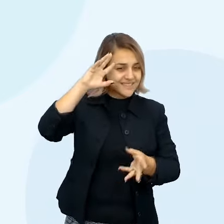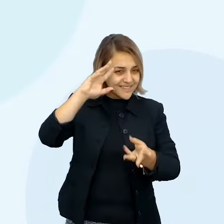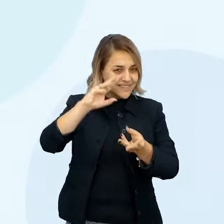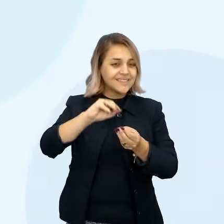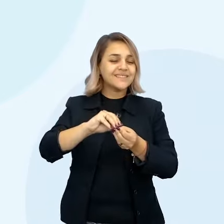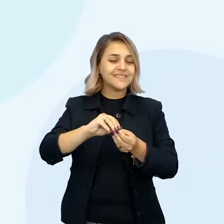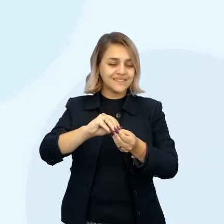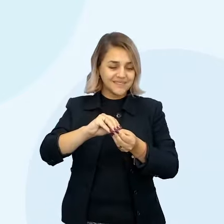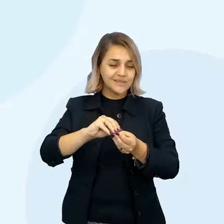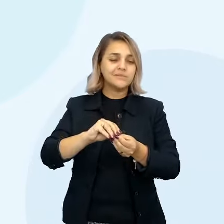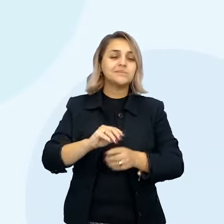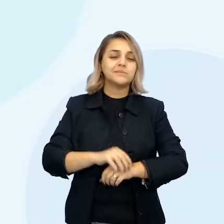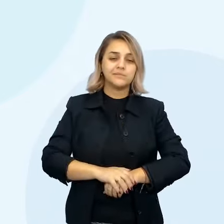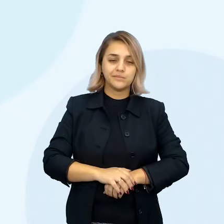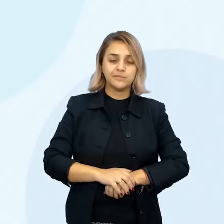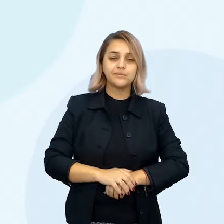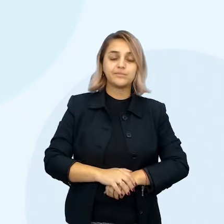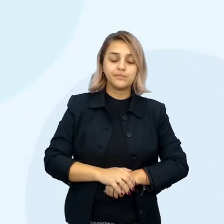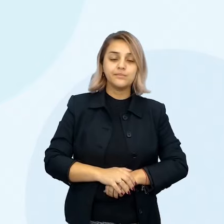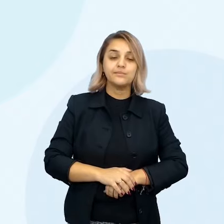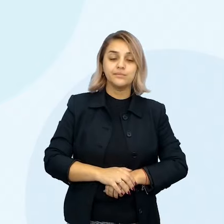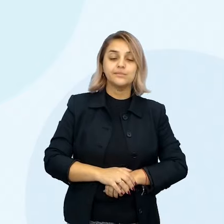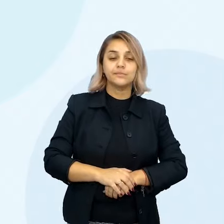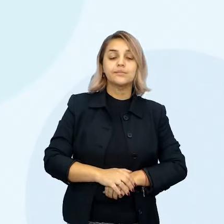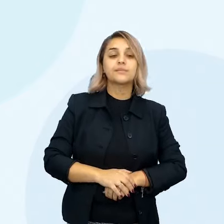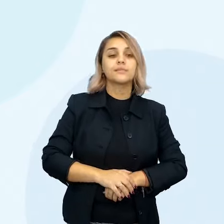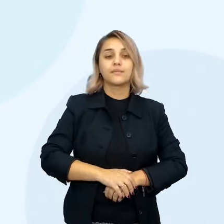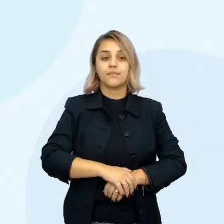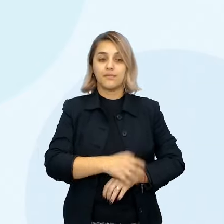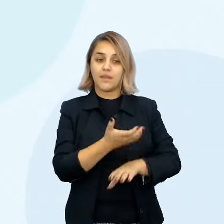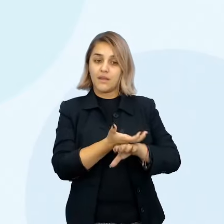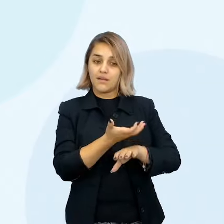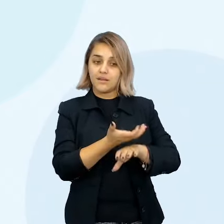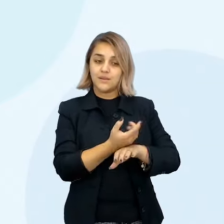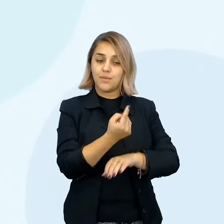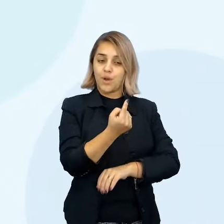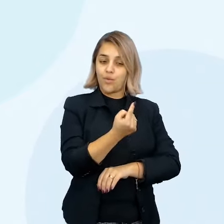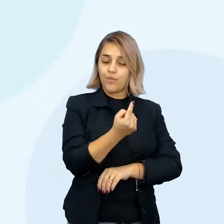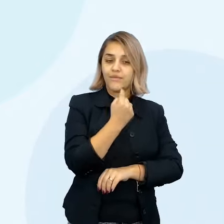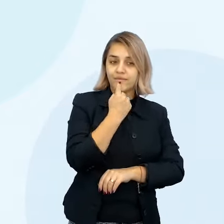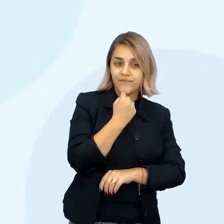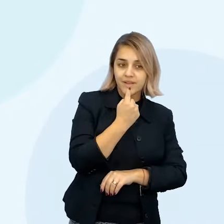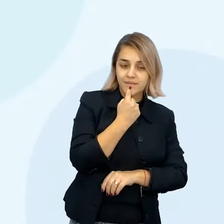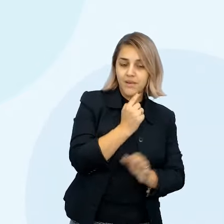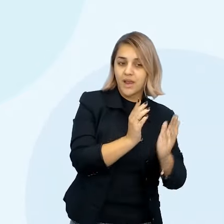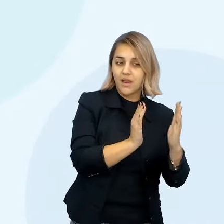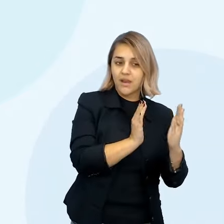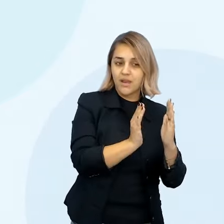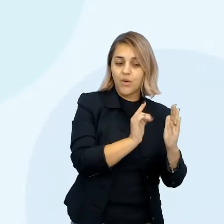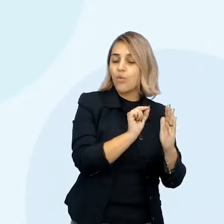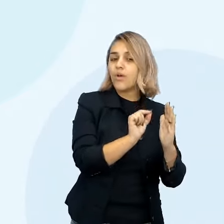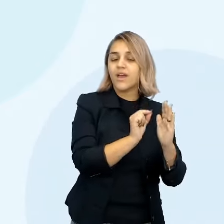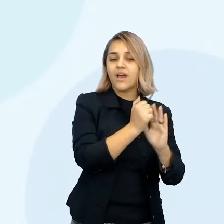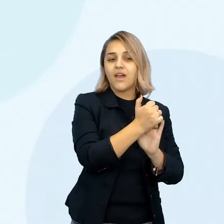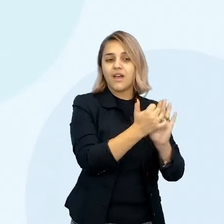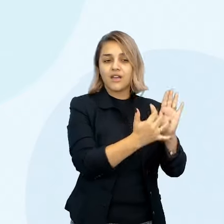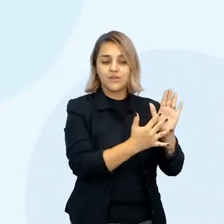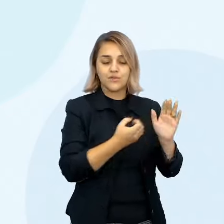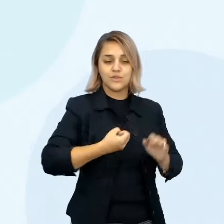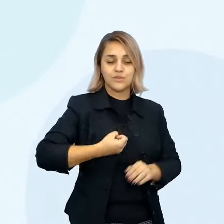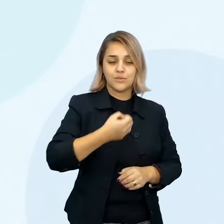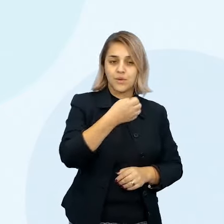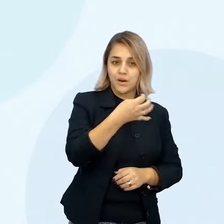porque a gente vai trabalhar agora. Então, o componente 1, que é esse que está em vermelho, a gente tem a atividade 4 do componente